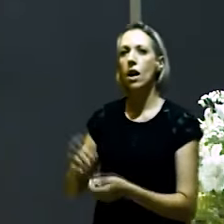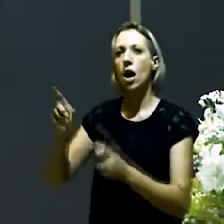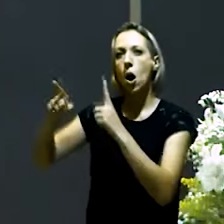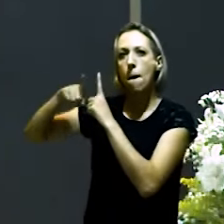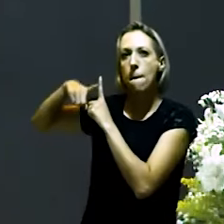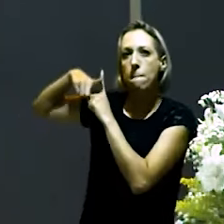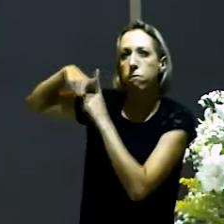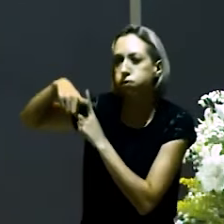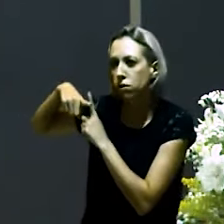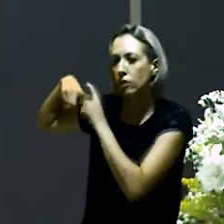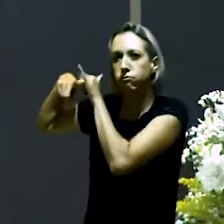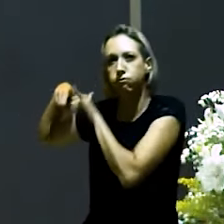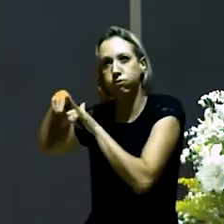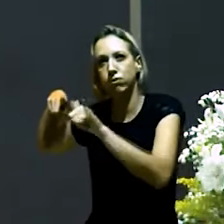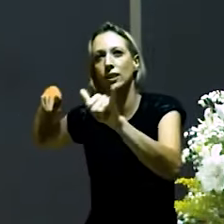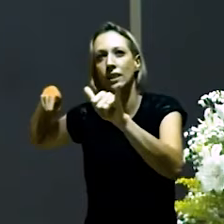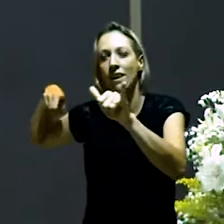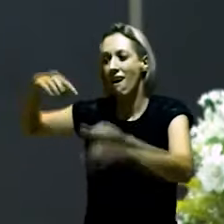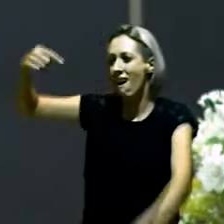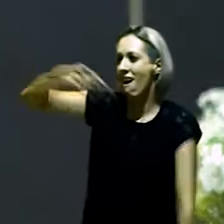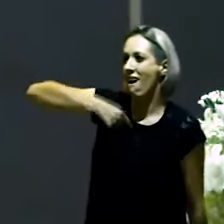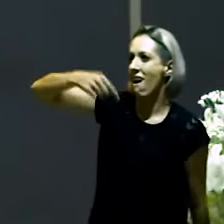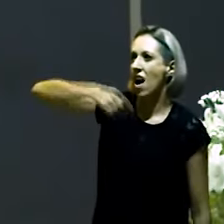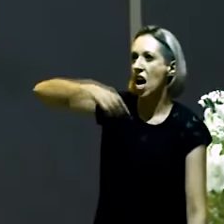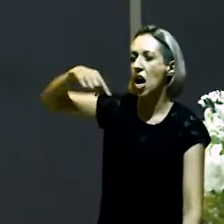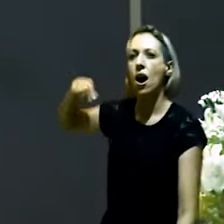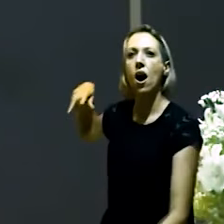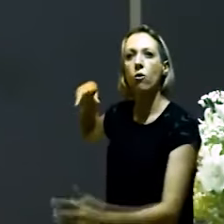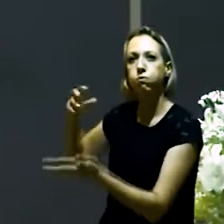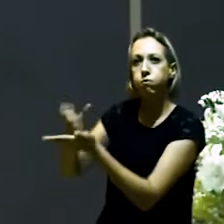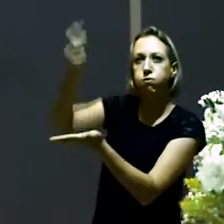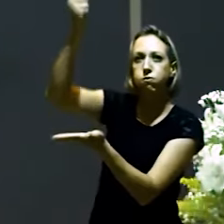seus inimigos de guerra, dizendo: eu estou indo buscar os despojos.